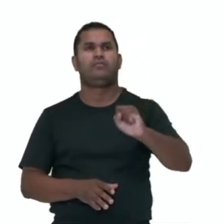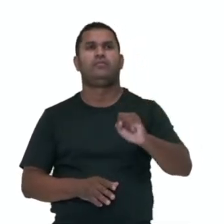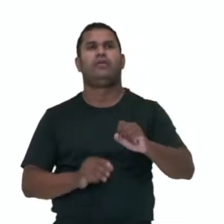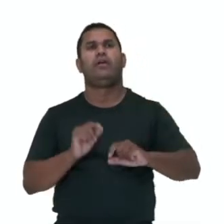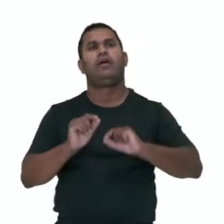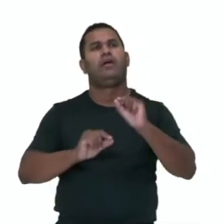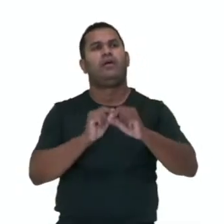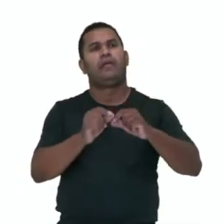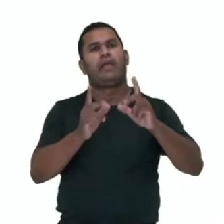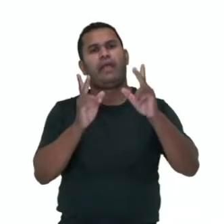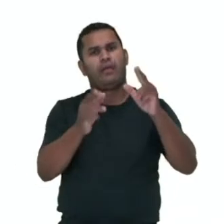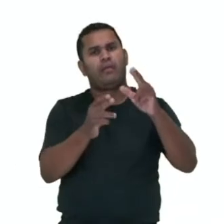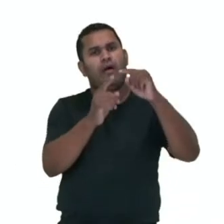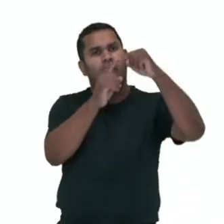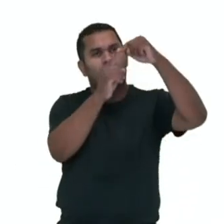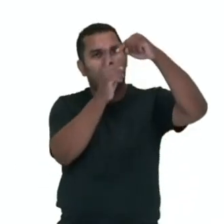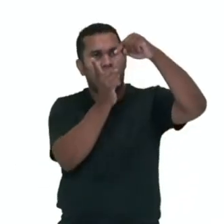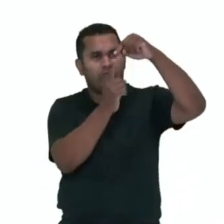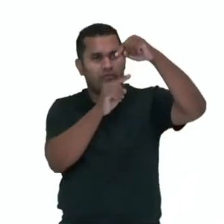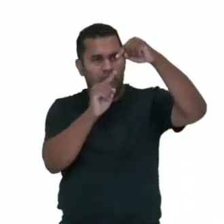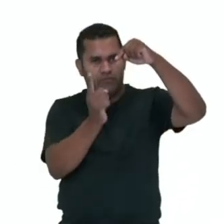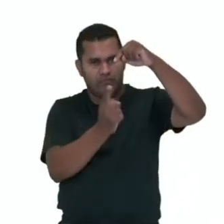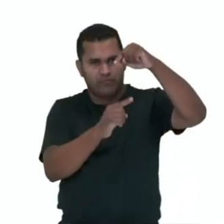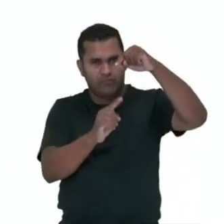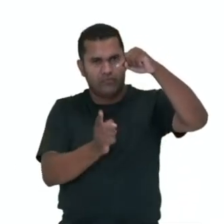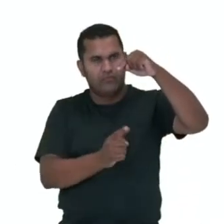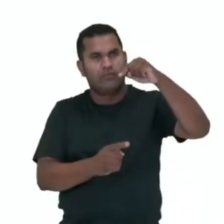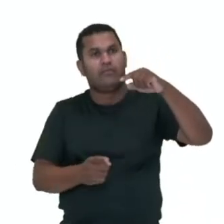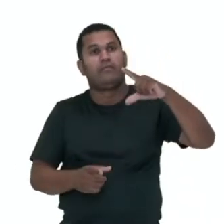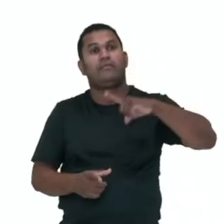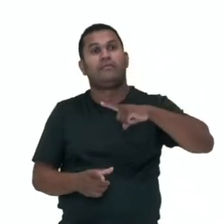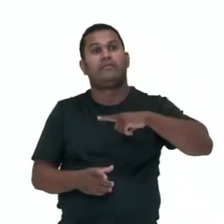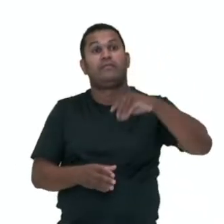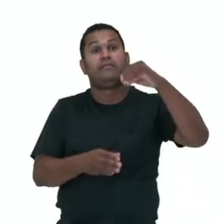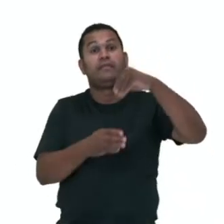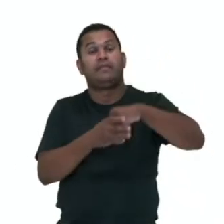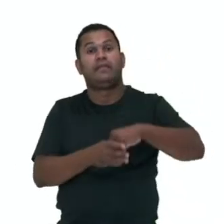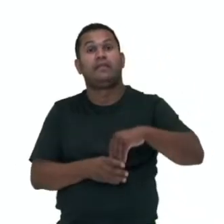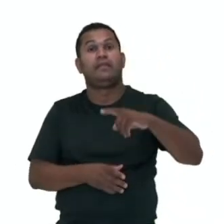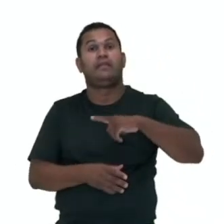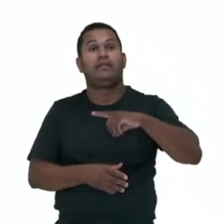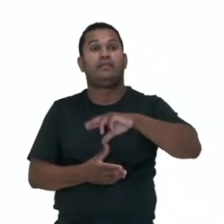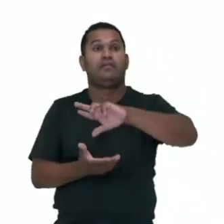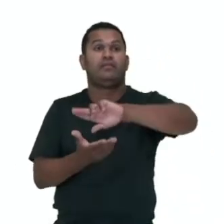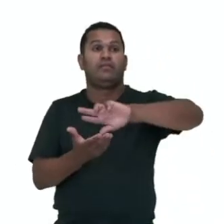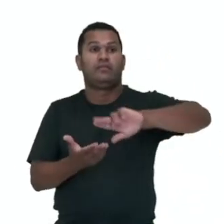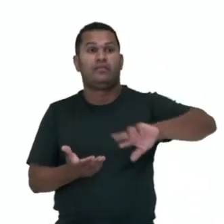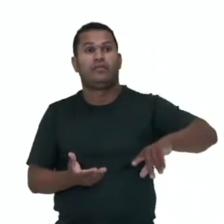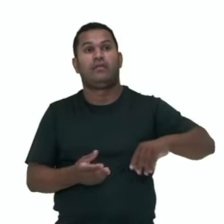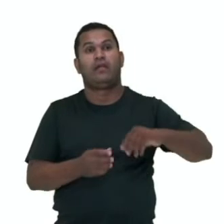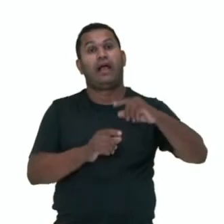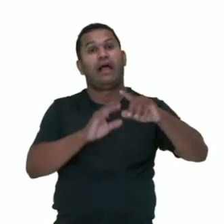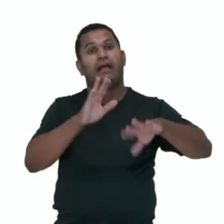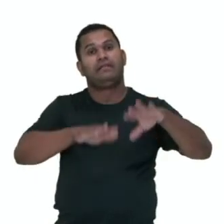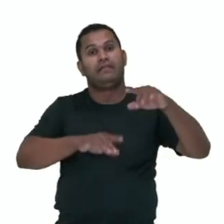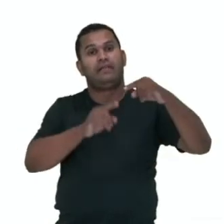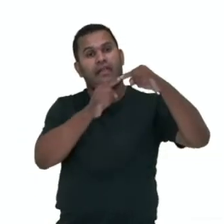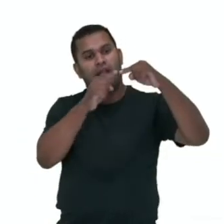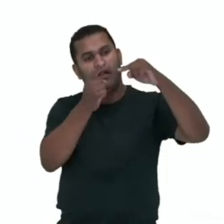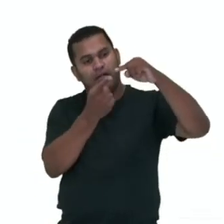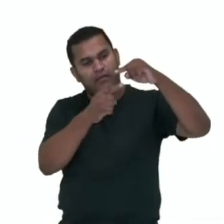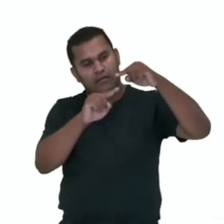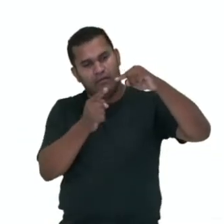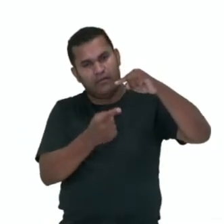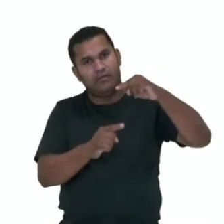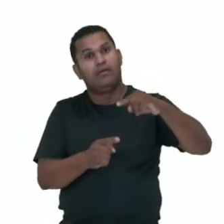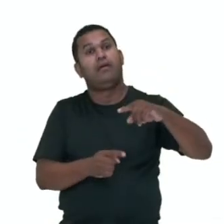Cada cromossomo é constituído por uma longa e linear molécula de DNA associada a proteínas chamadas histonas, enroladas entre elas